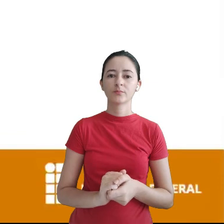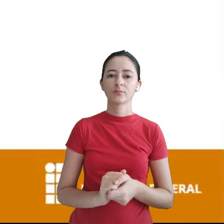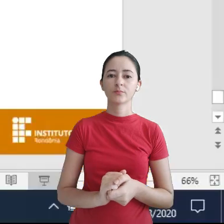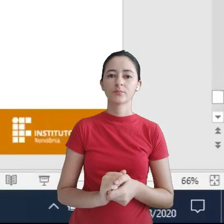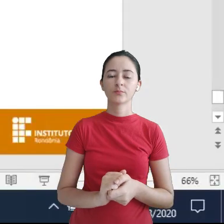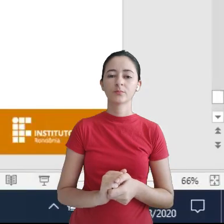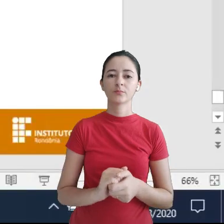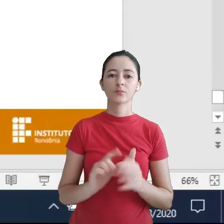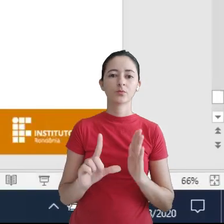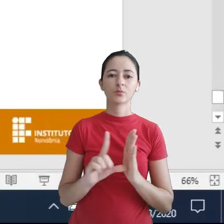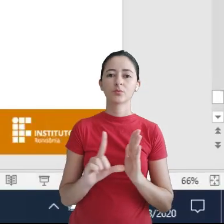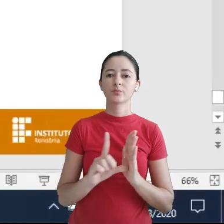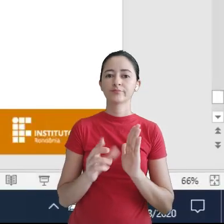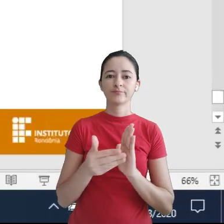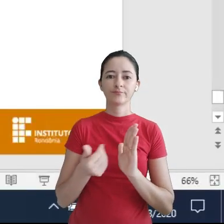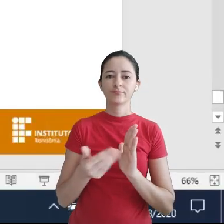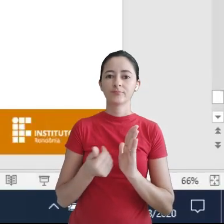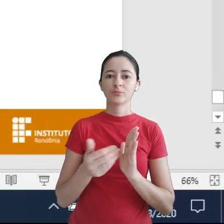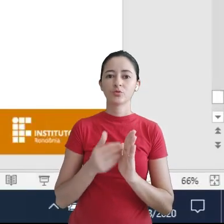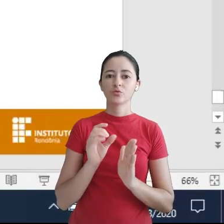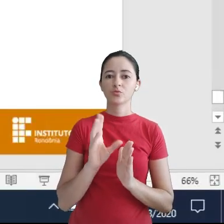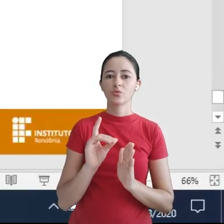Opa! Que loja aqui! Campeonato, né?